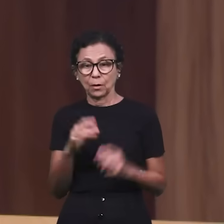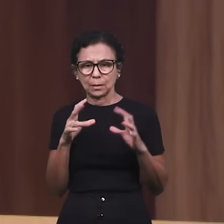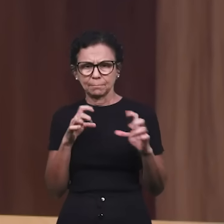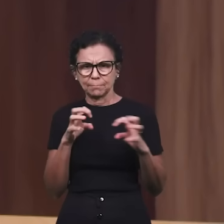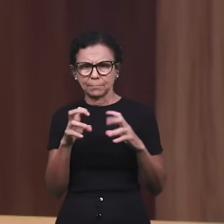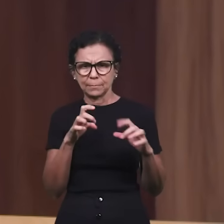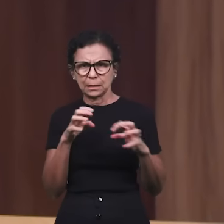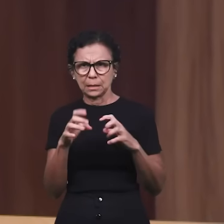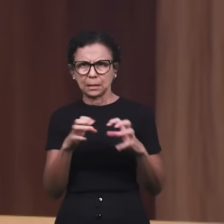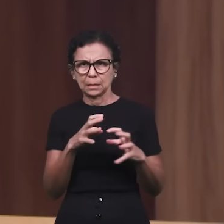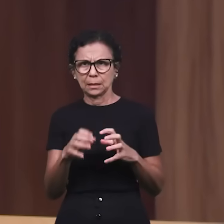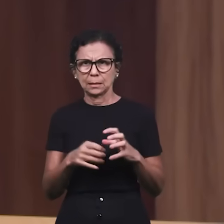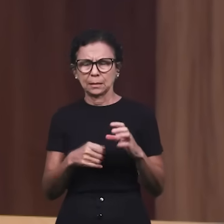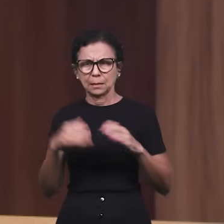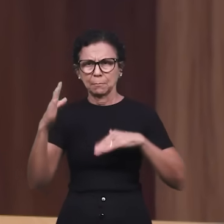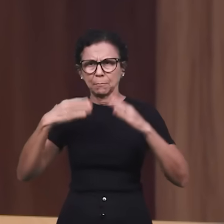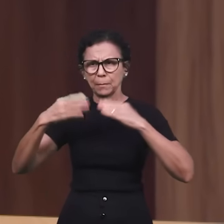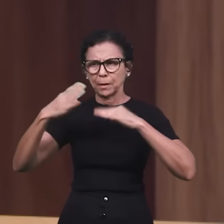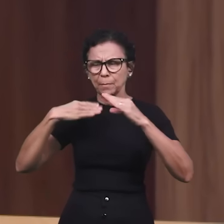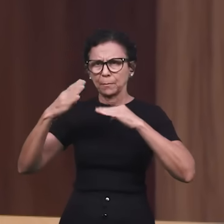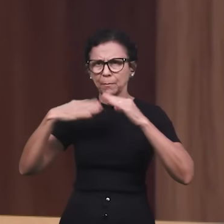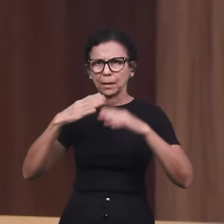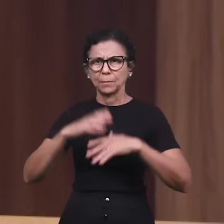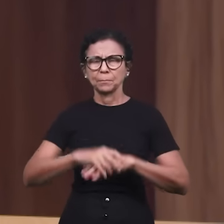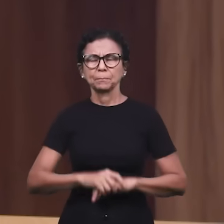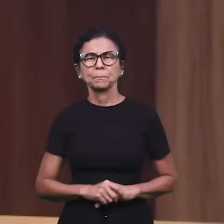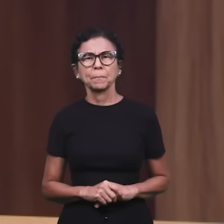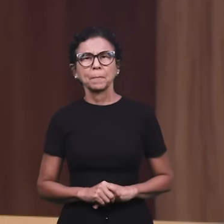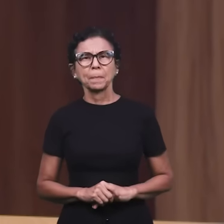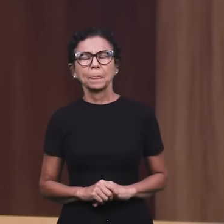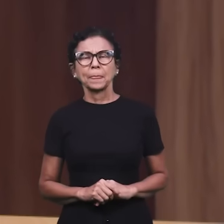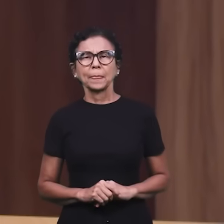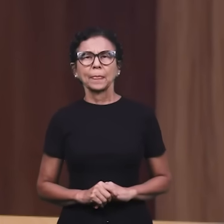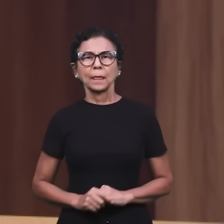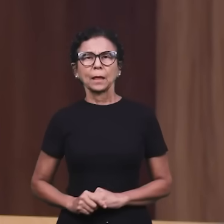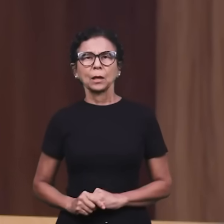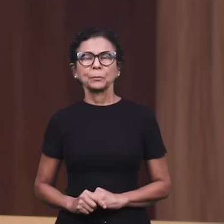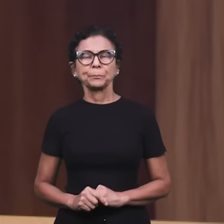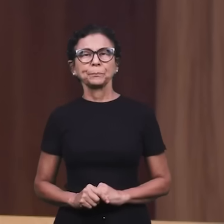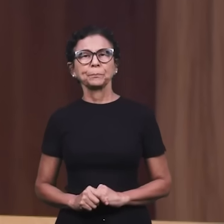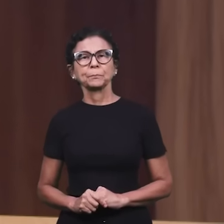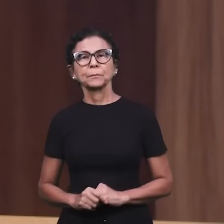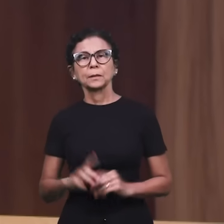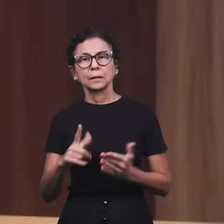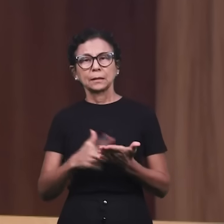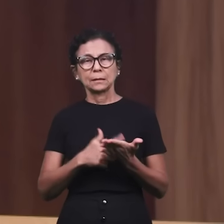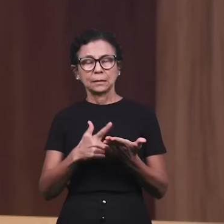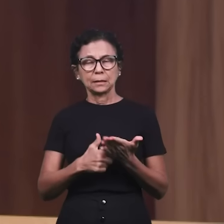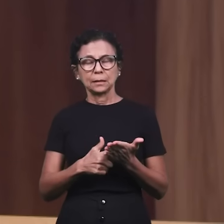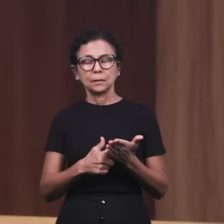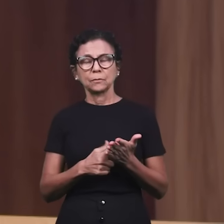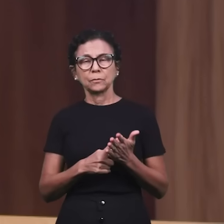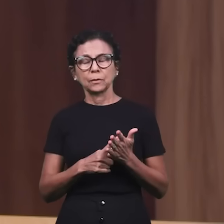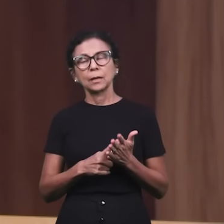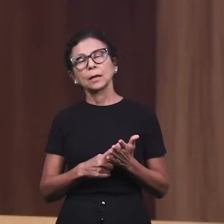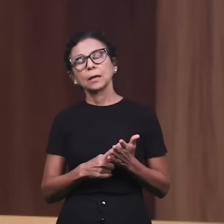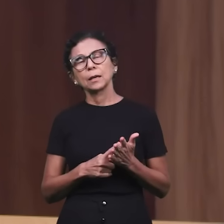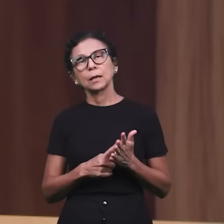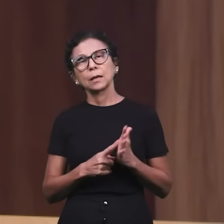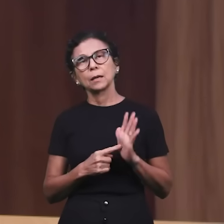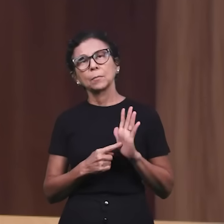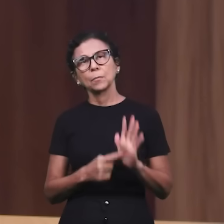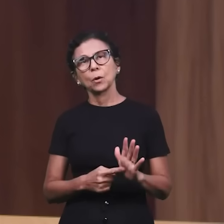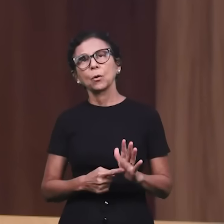de Provérbios é um livro de sabedoria e que fala muito sobre comportamento, sobre temperamento,